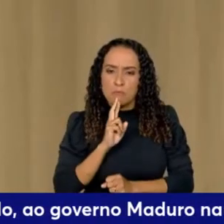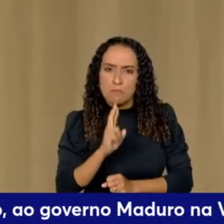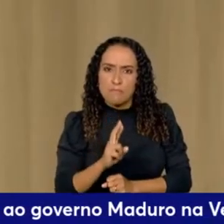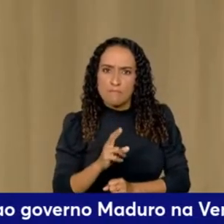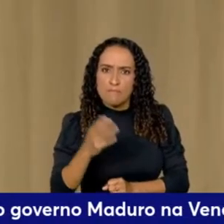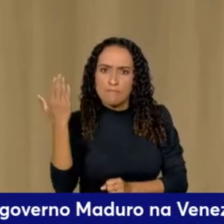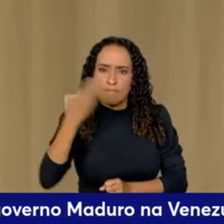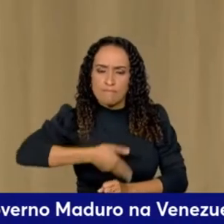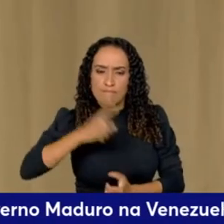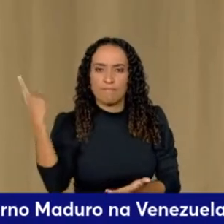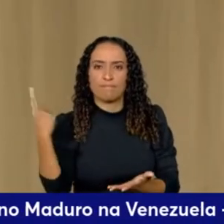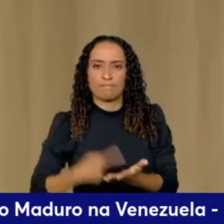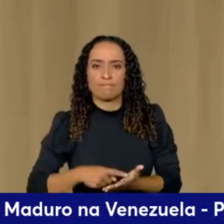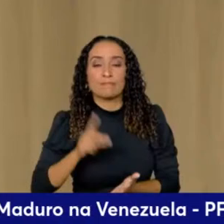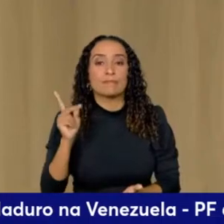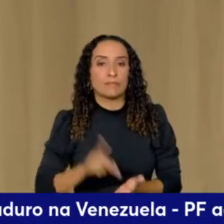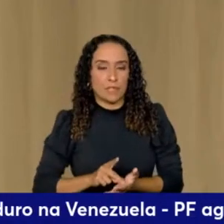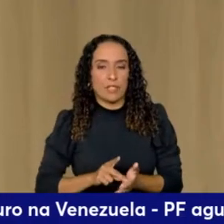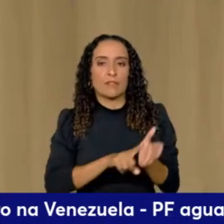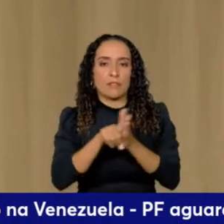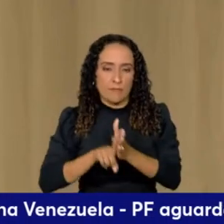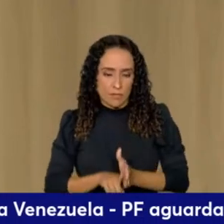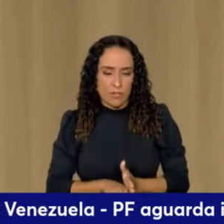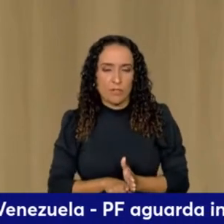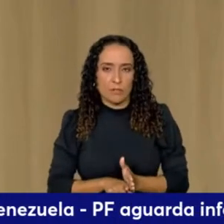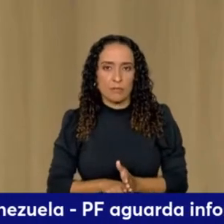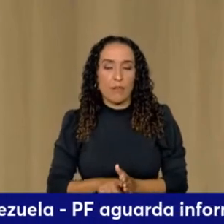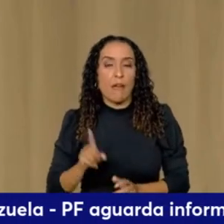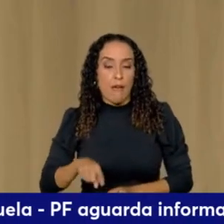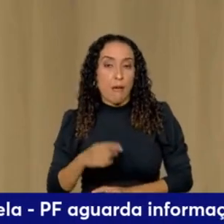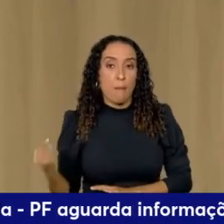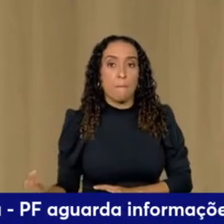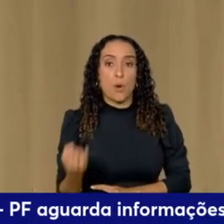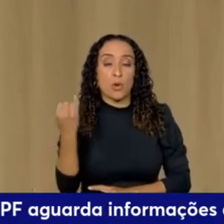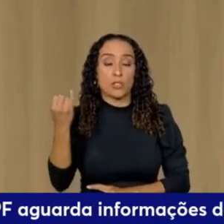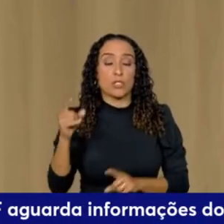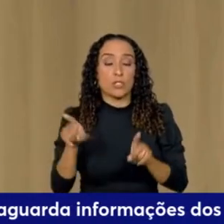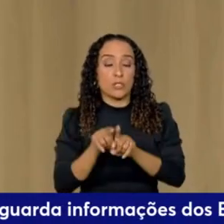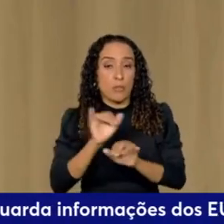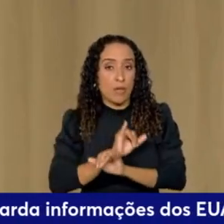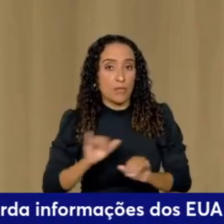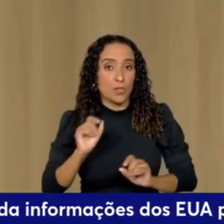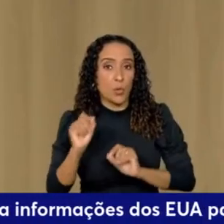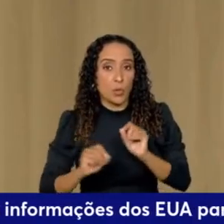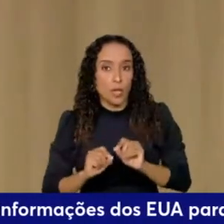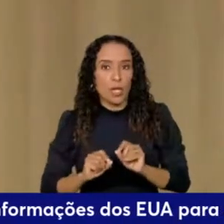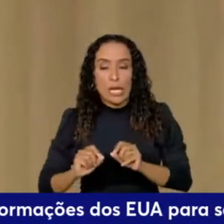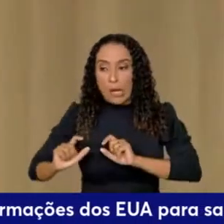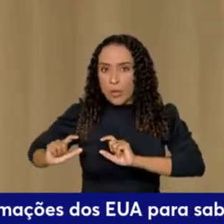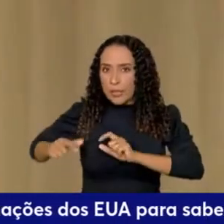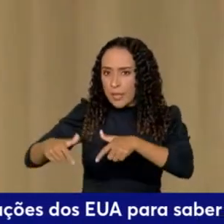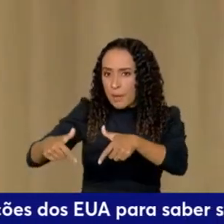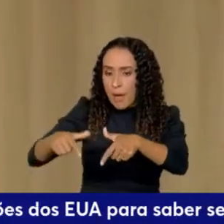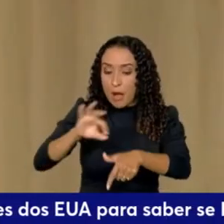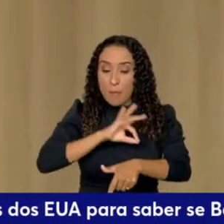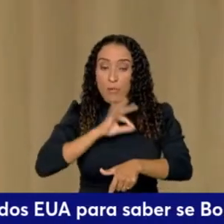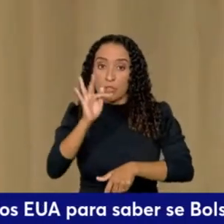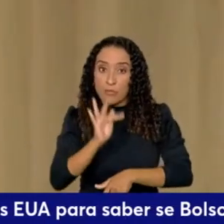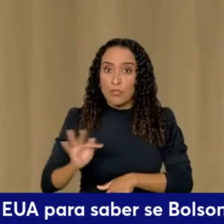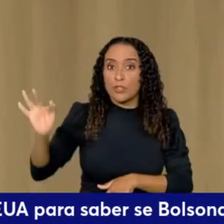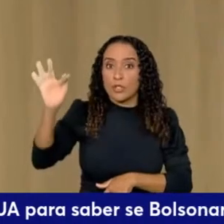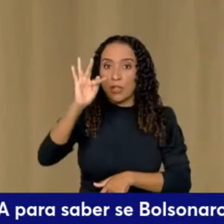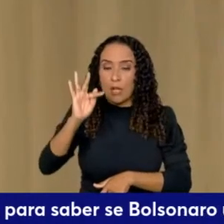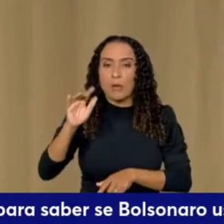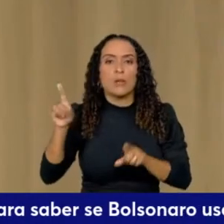concretos nessa investigação é importante que se diga que o trabalho da Polícia Federal